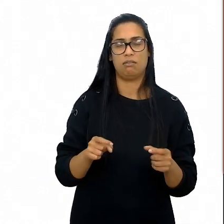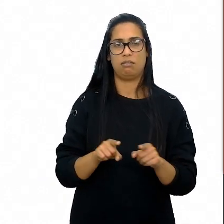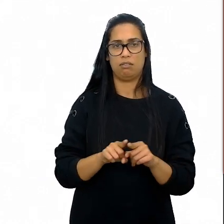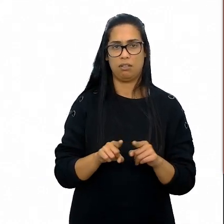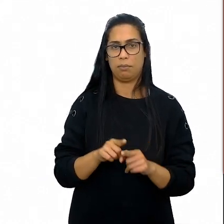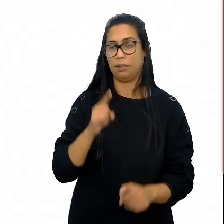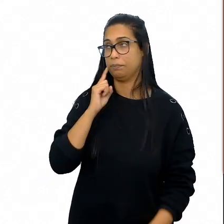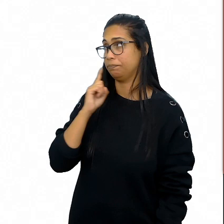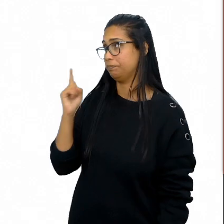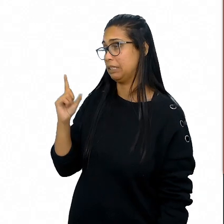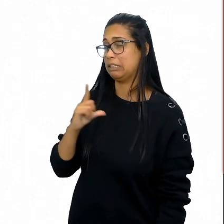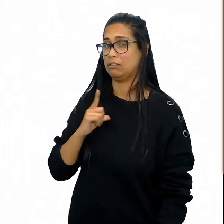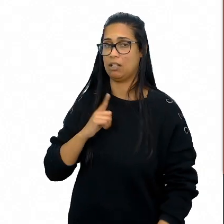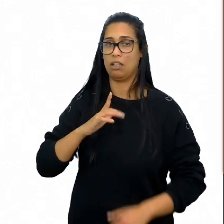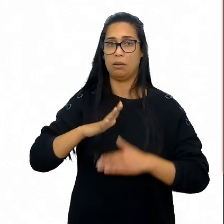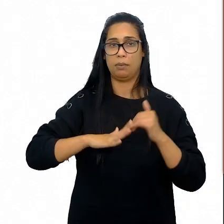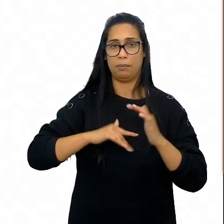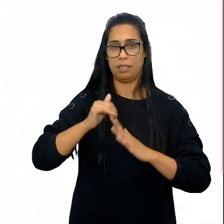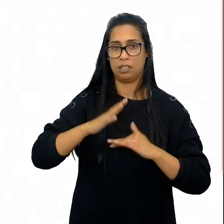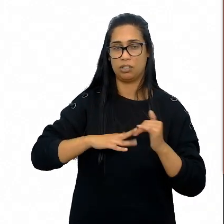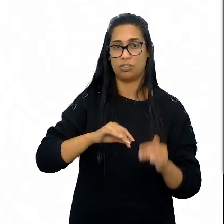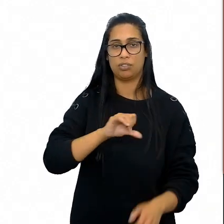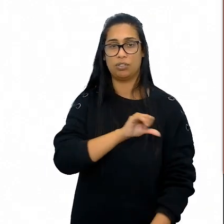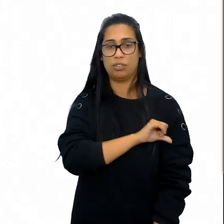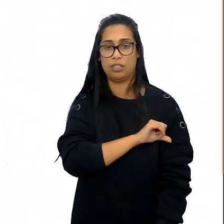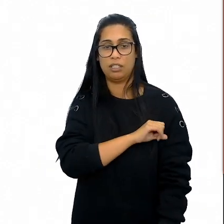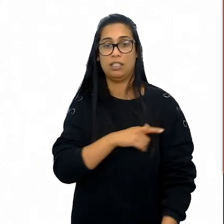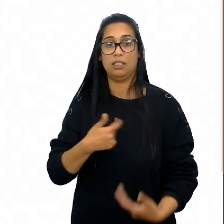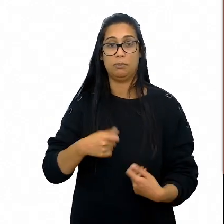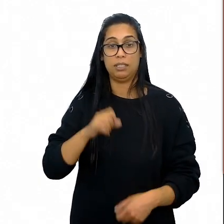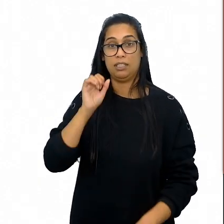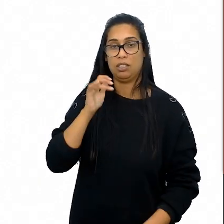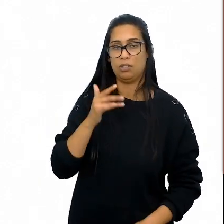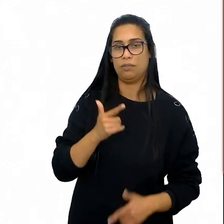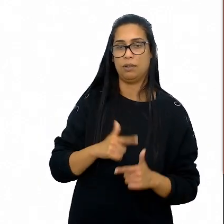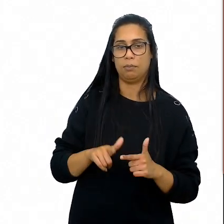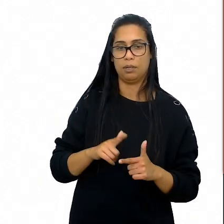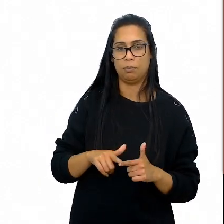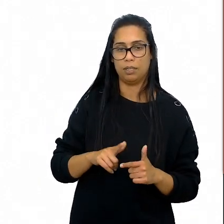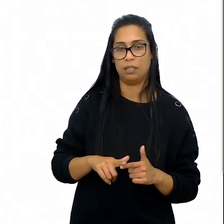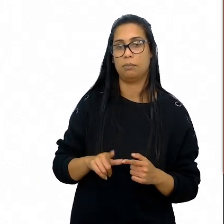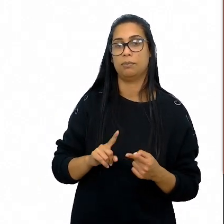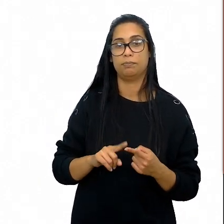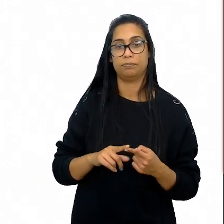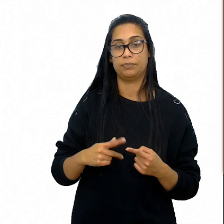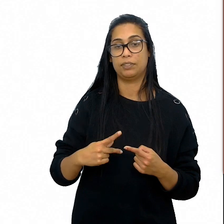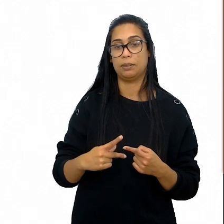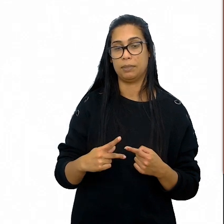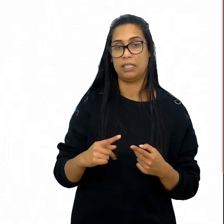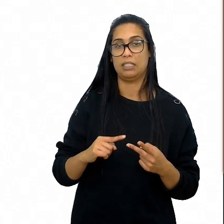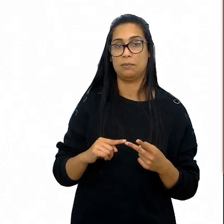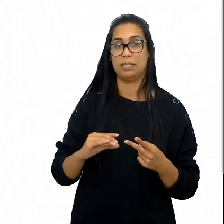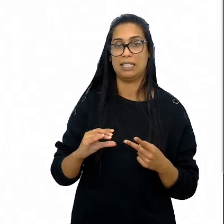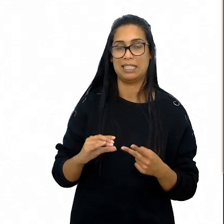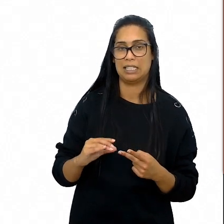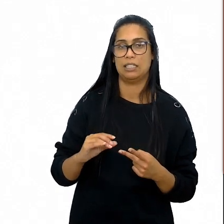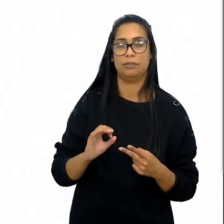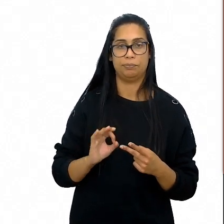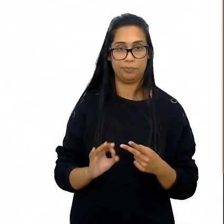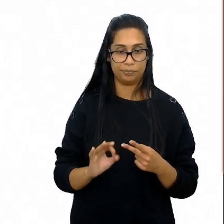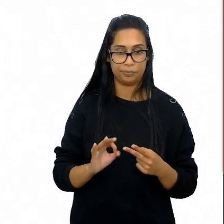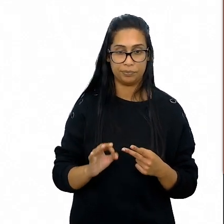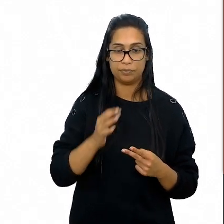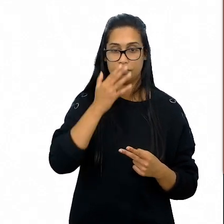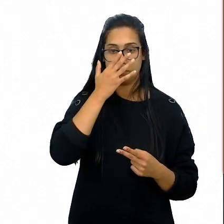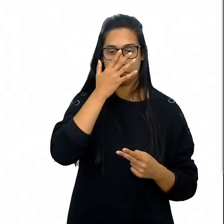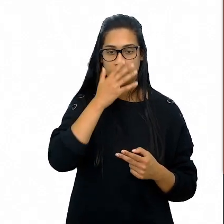uma habilidade do nono ano que a resolver elaborar situações-problemas que envolvam medidas de volumes de prismas de cilindros retos